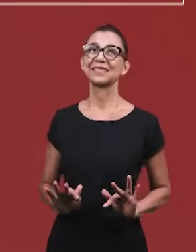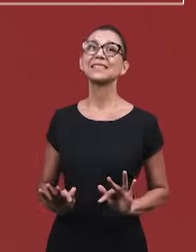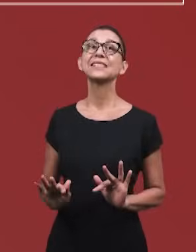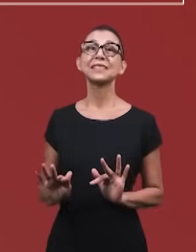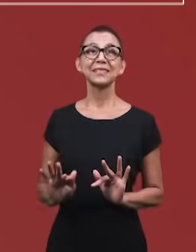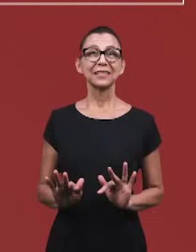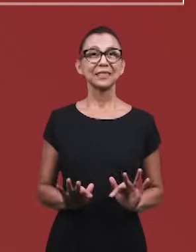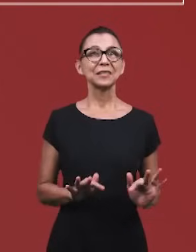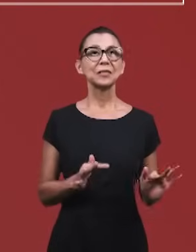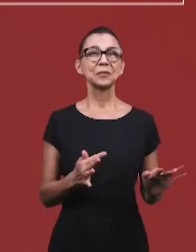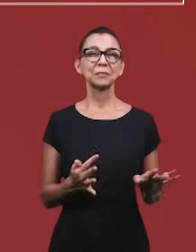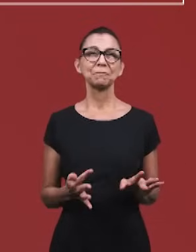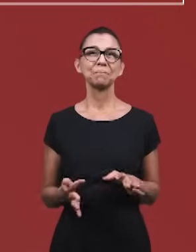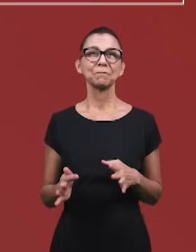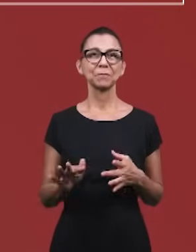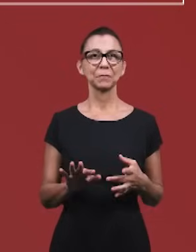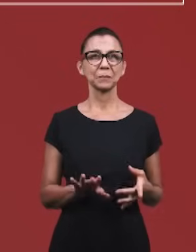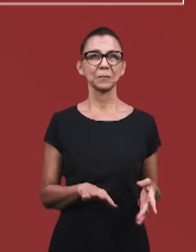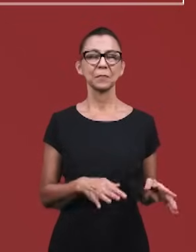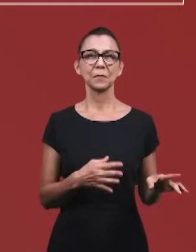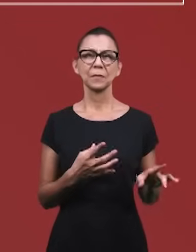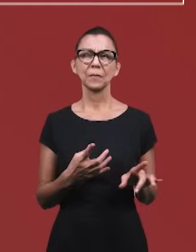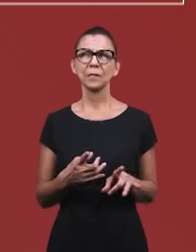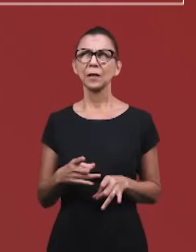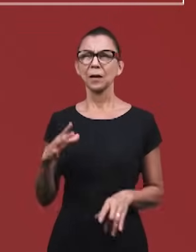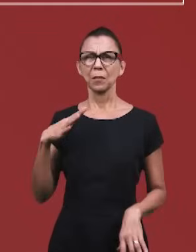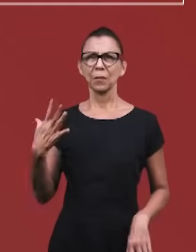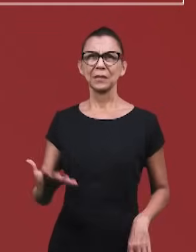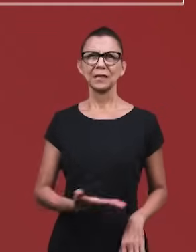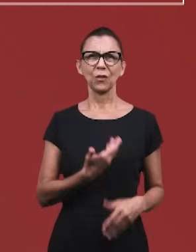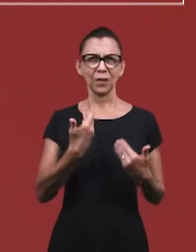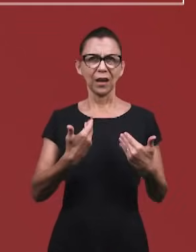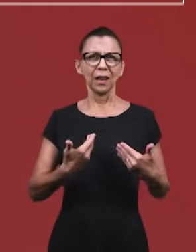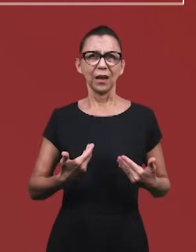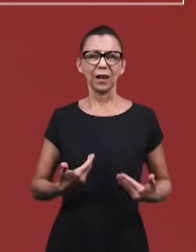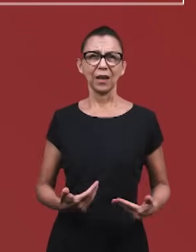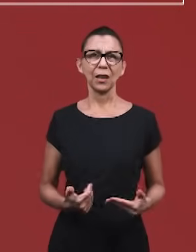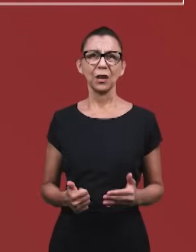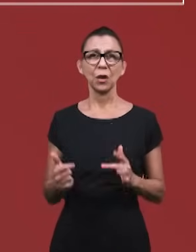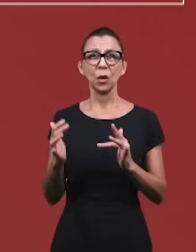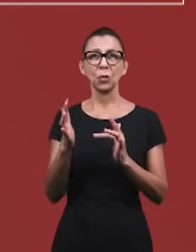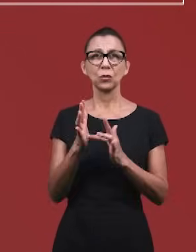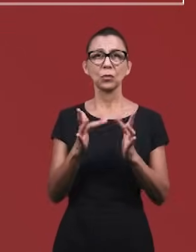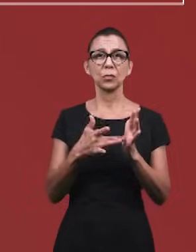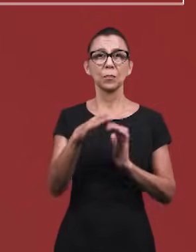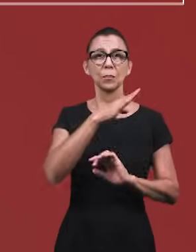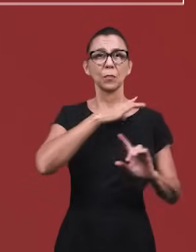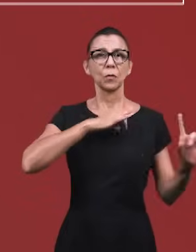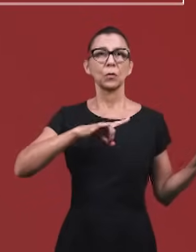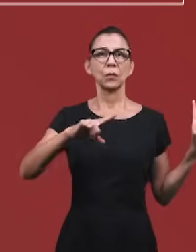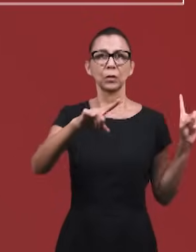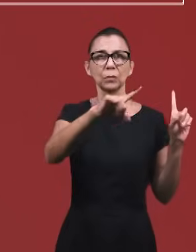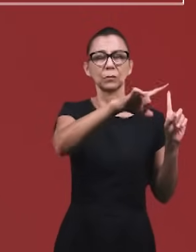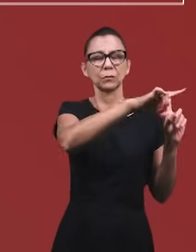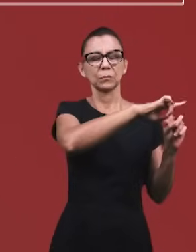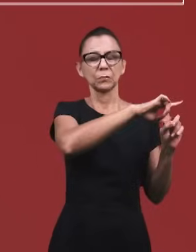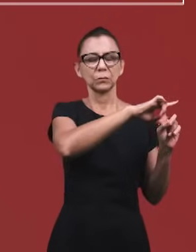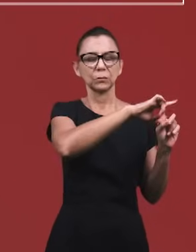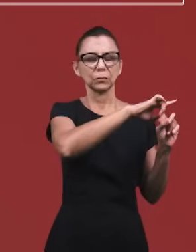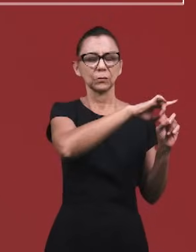feliz. Para me encontrar, perdeu sua vida,